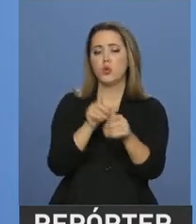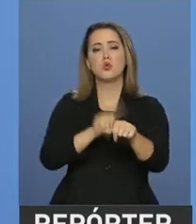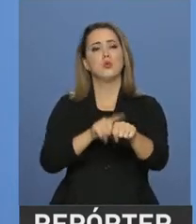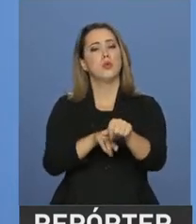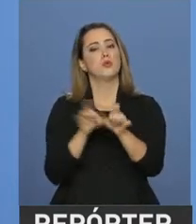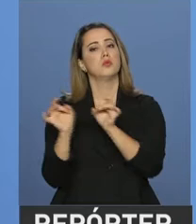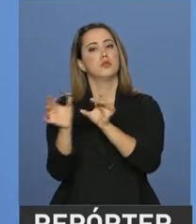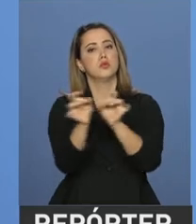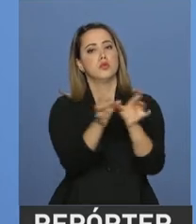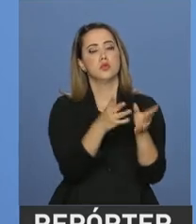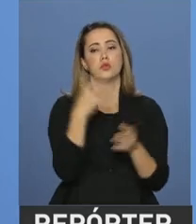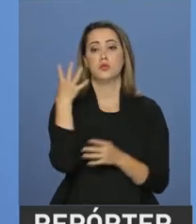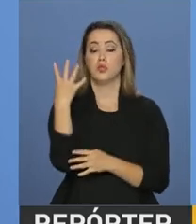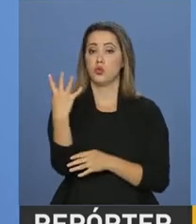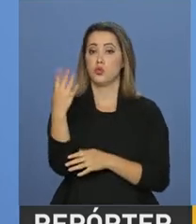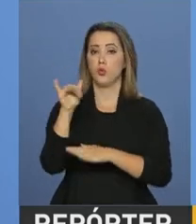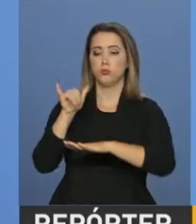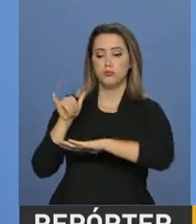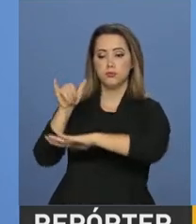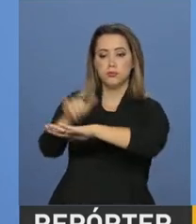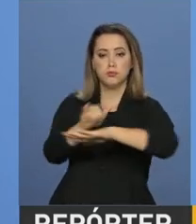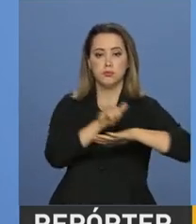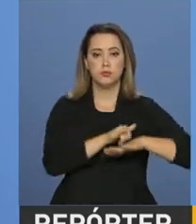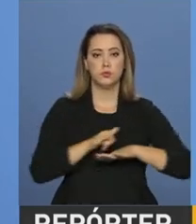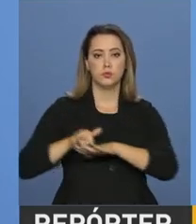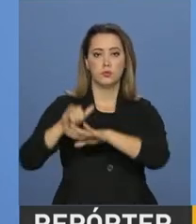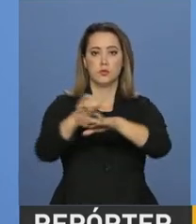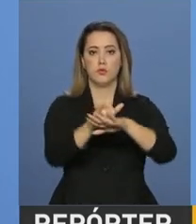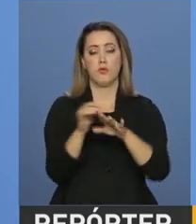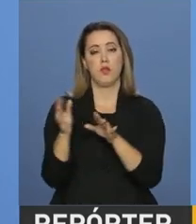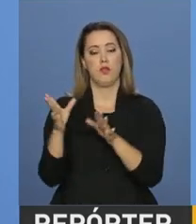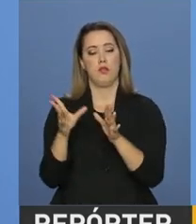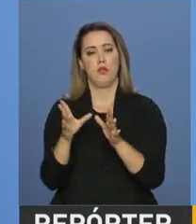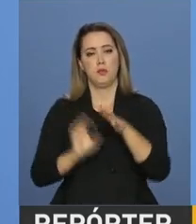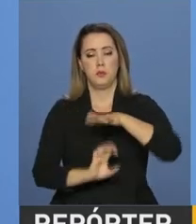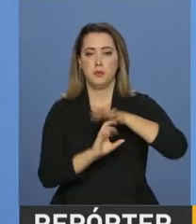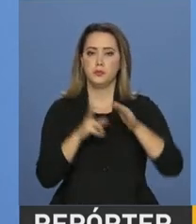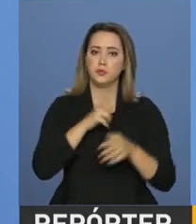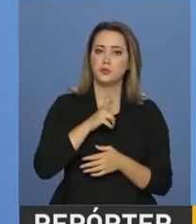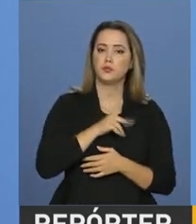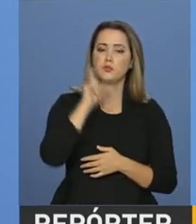concessão e quatro grandes aeroportos à iniciativa privada